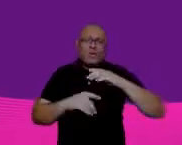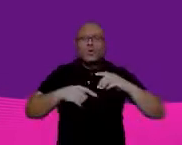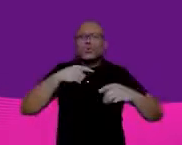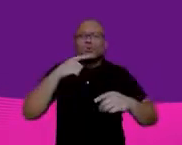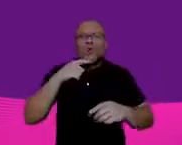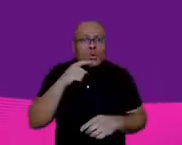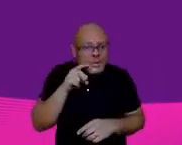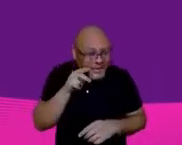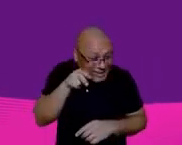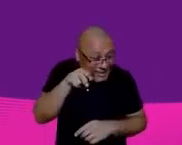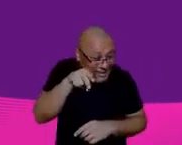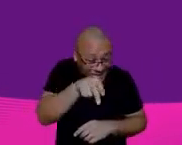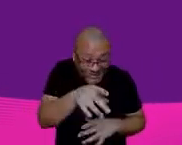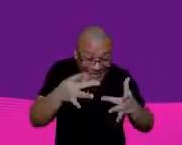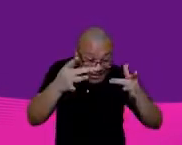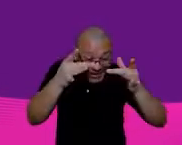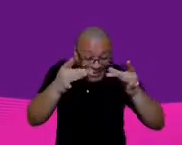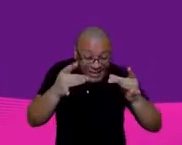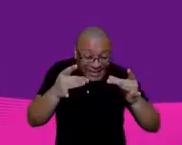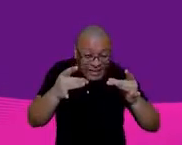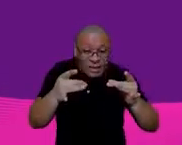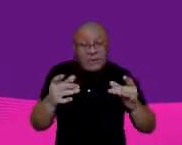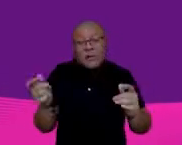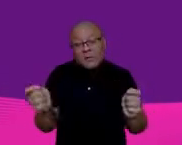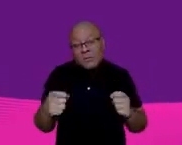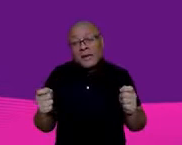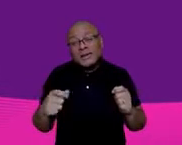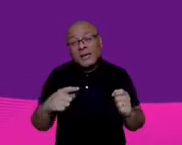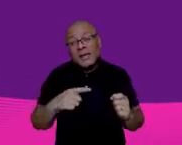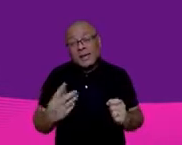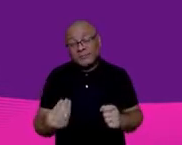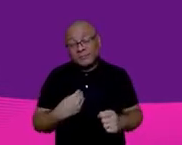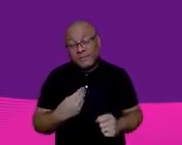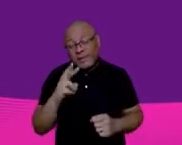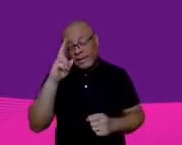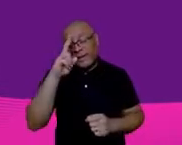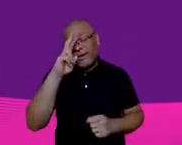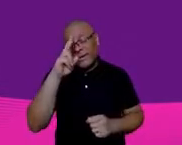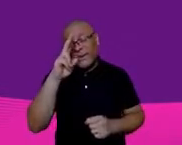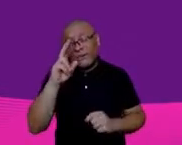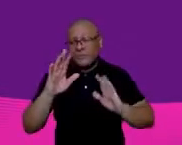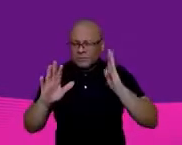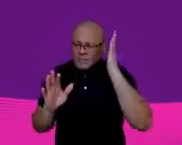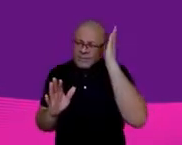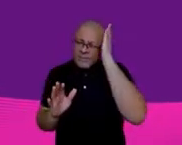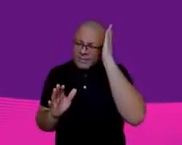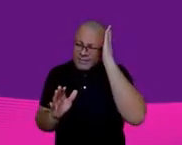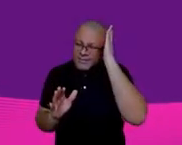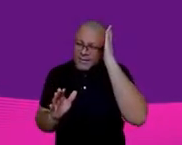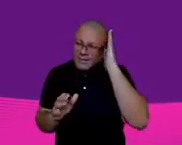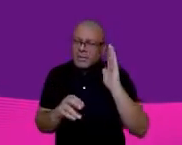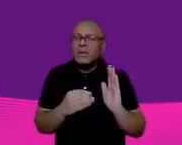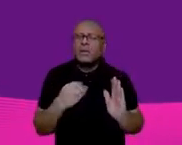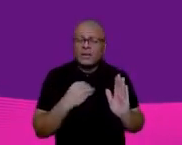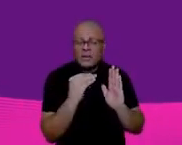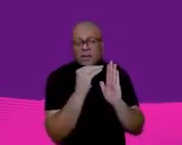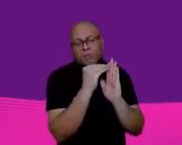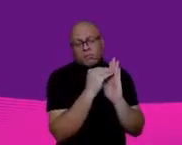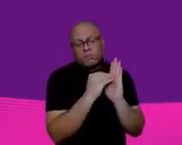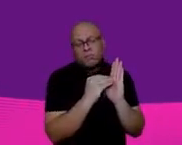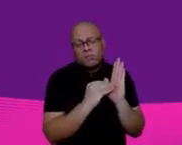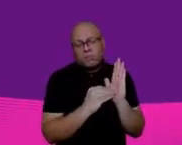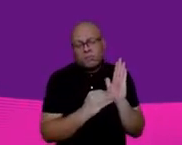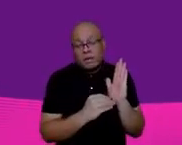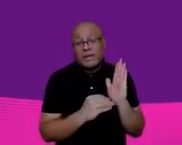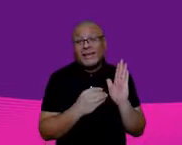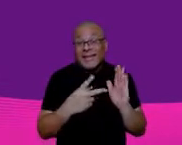eu acho que há potencial de erros. E nós sabemos, a partir de registros, que a taxa revisional